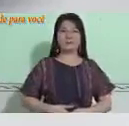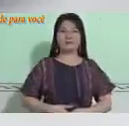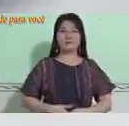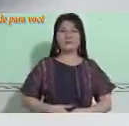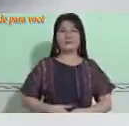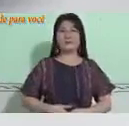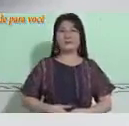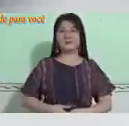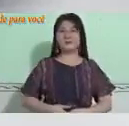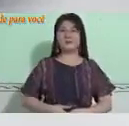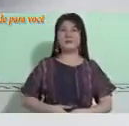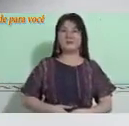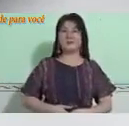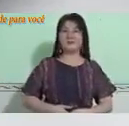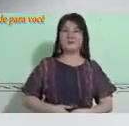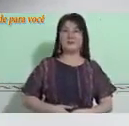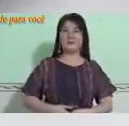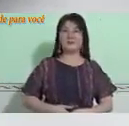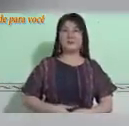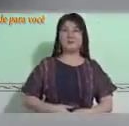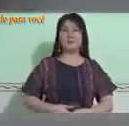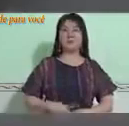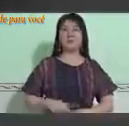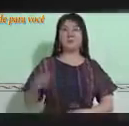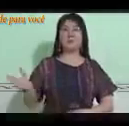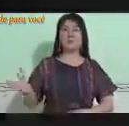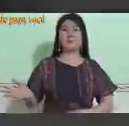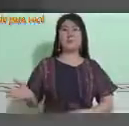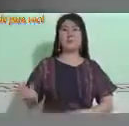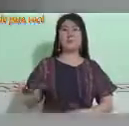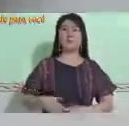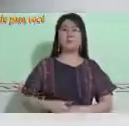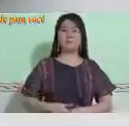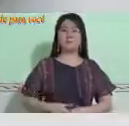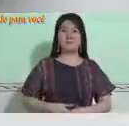Entenda se é possível engravidar amamentando. 5.